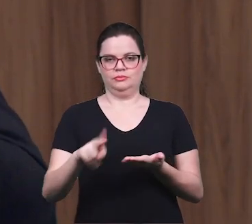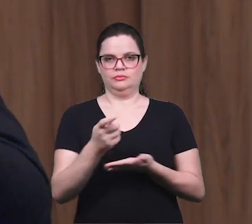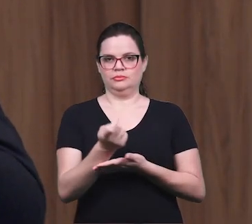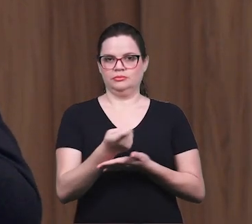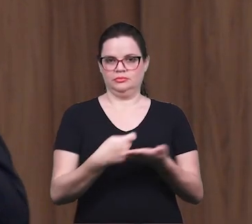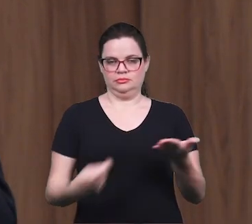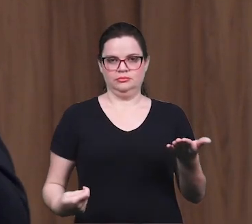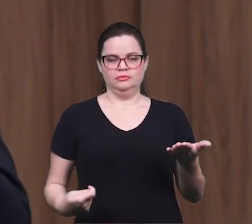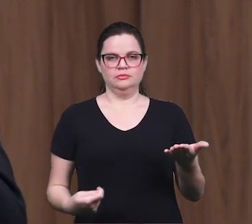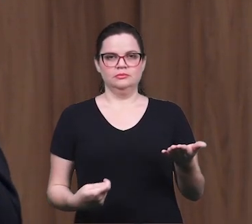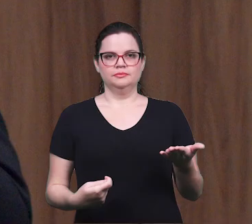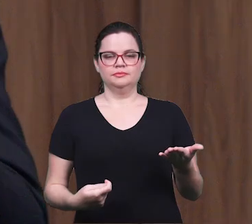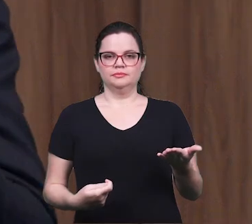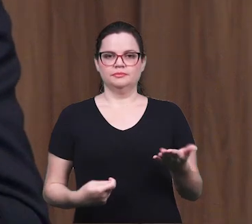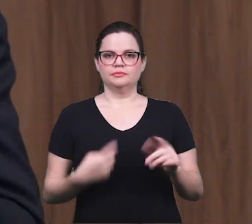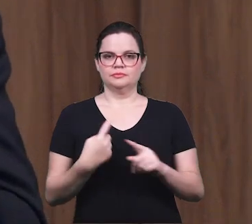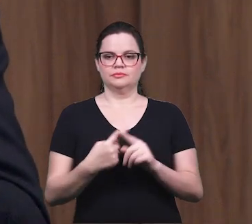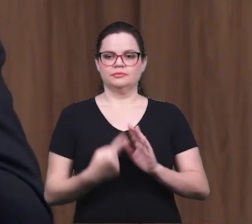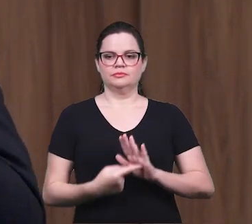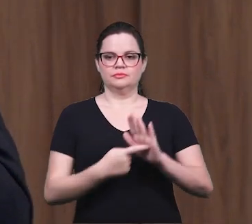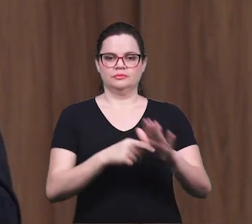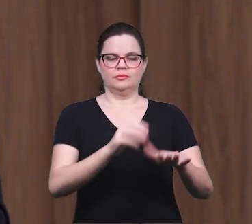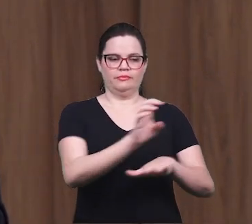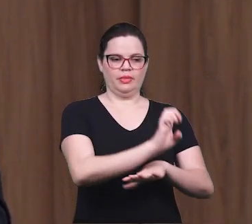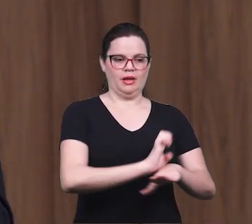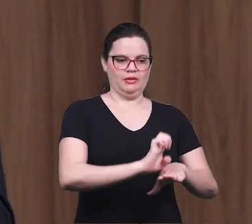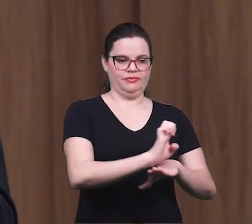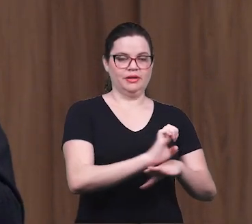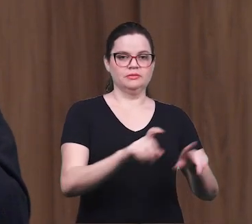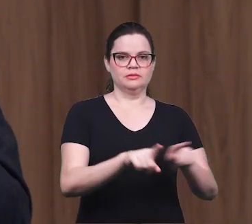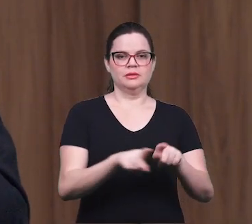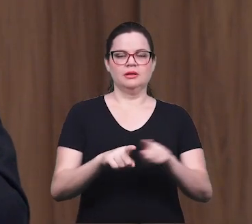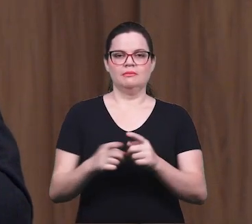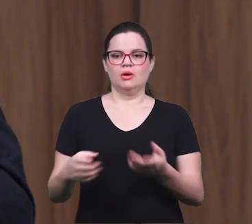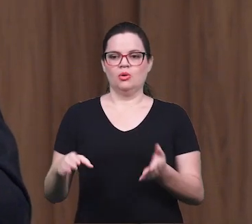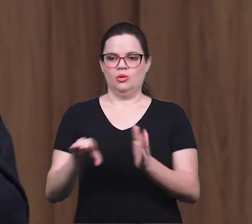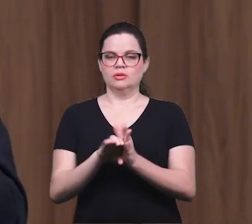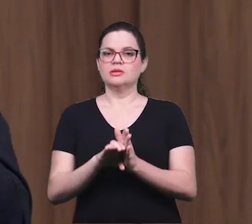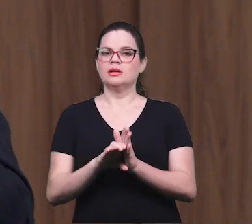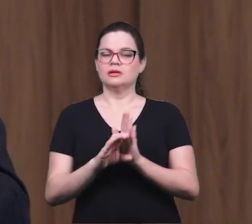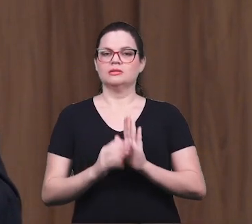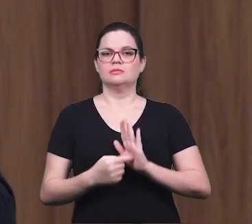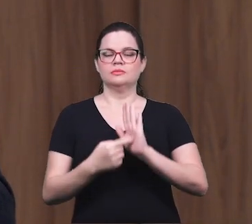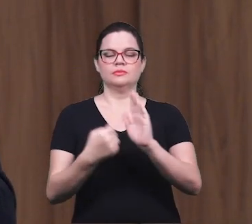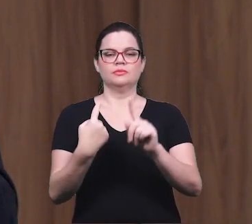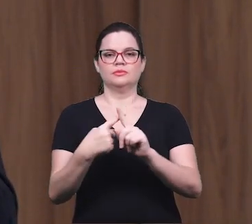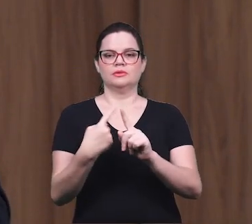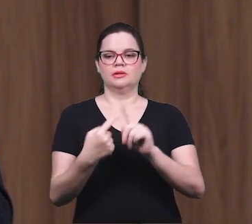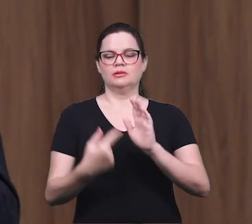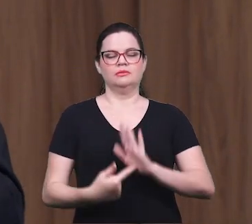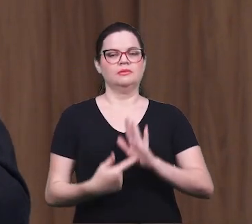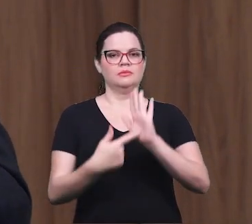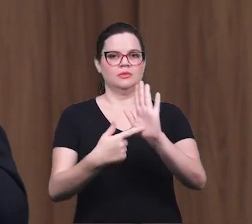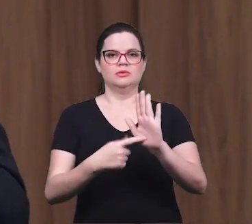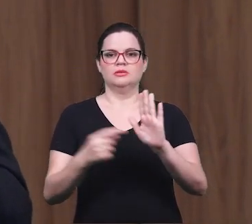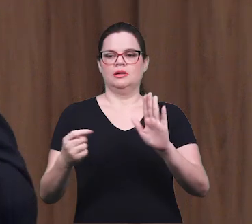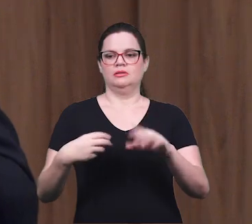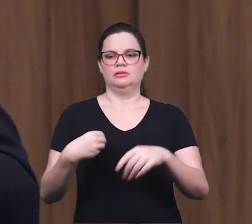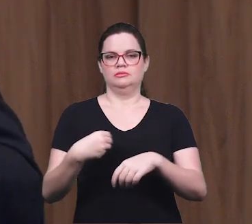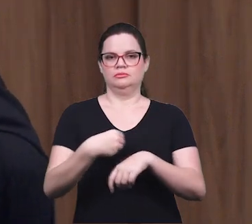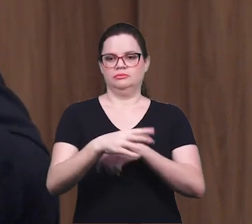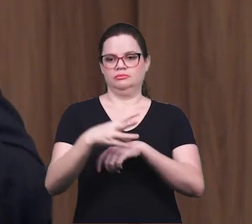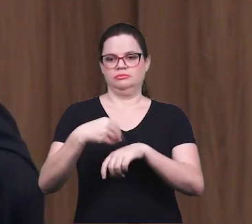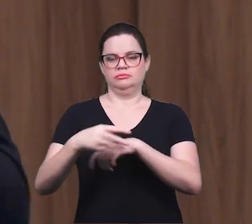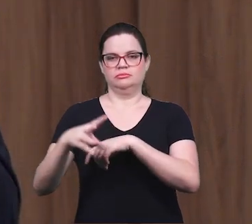iniciais de Efésios e Colossenses, que são endereçadas, não é,